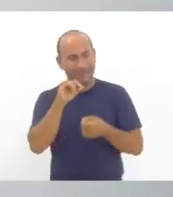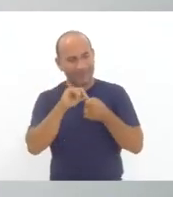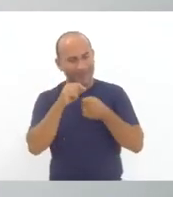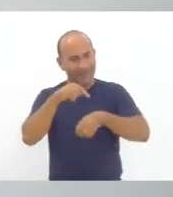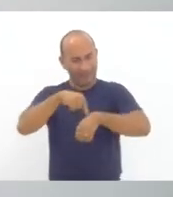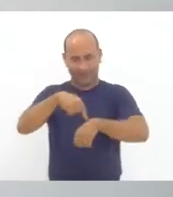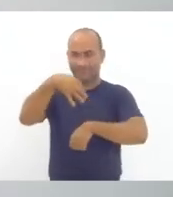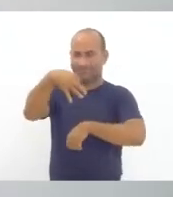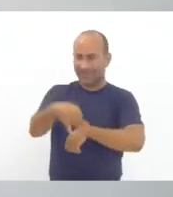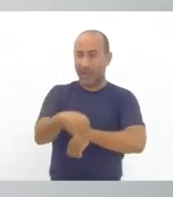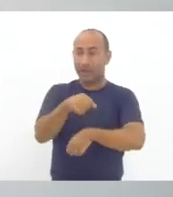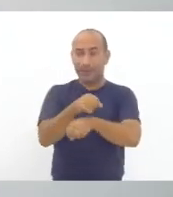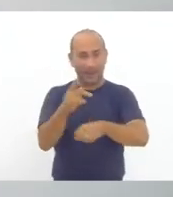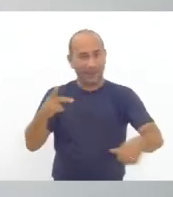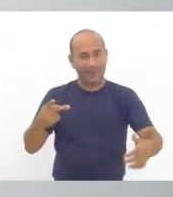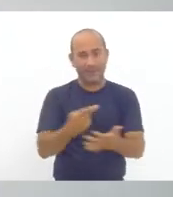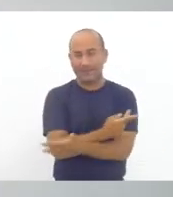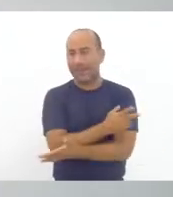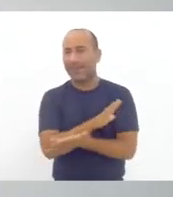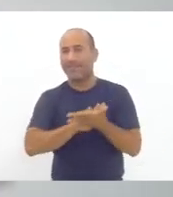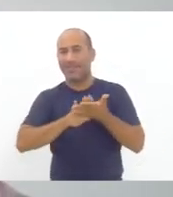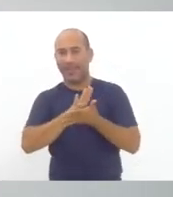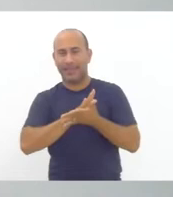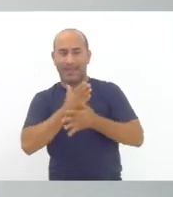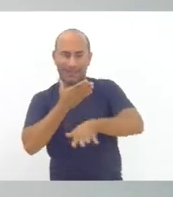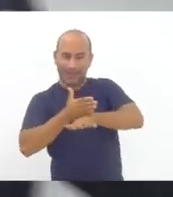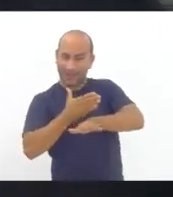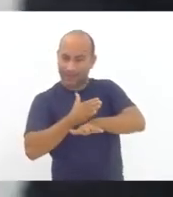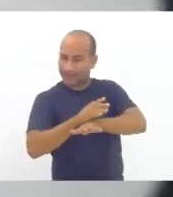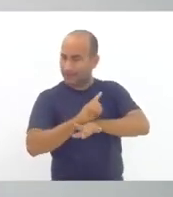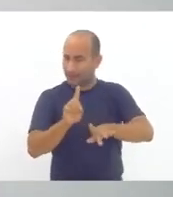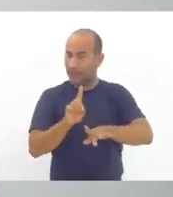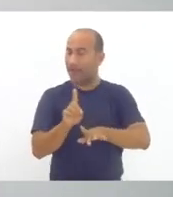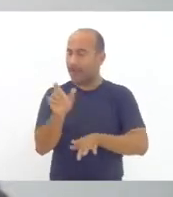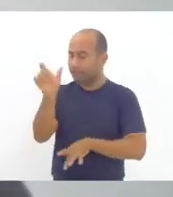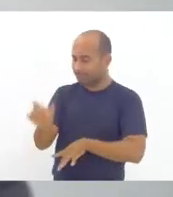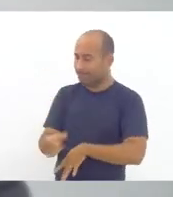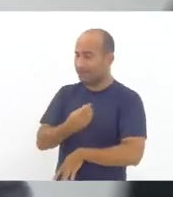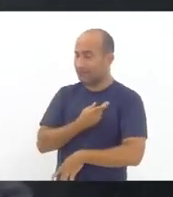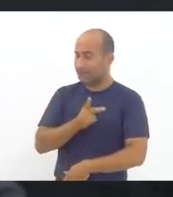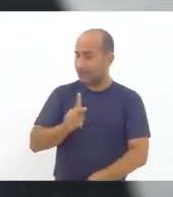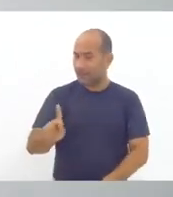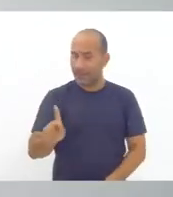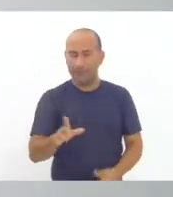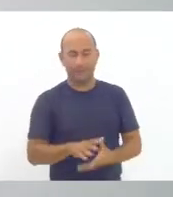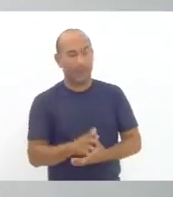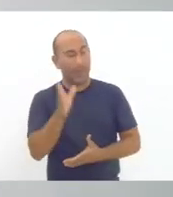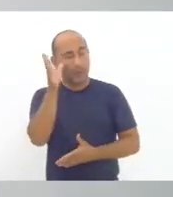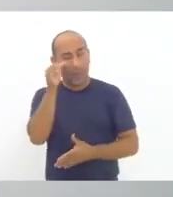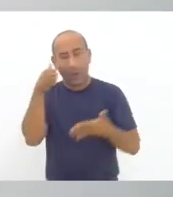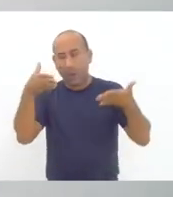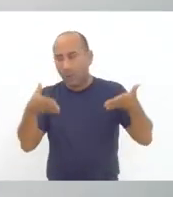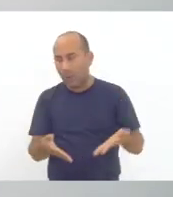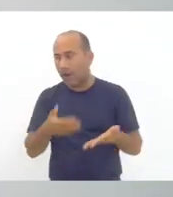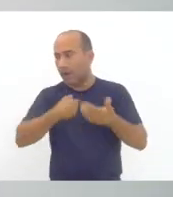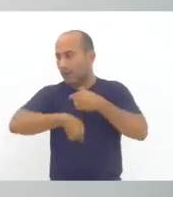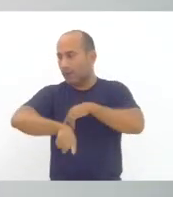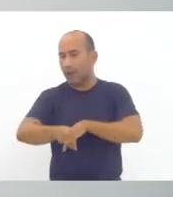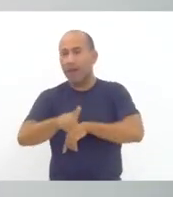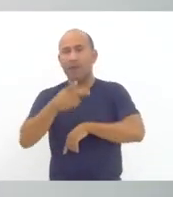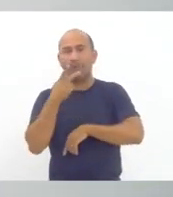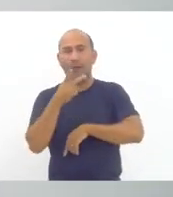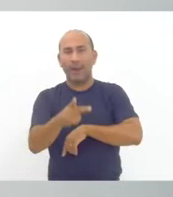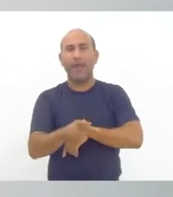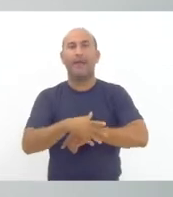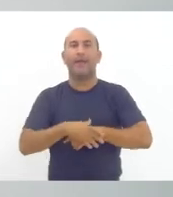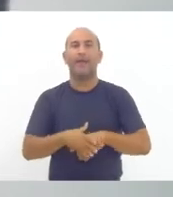não espera acontecer nem treinar é uma característica do bap curiosidade agorinha eu tava saindo falou vou lá